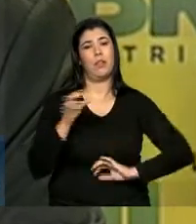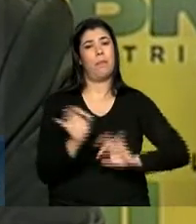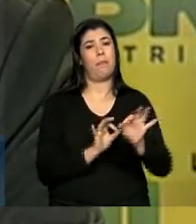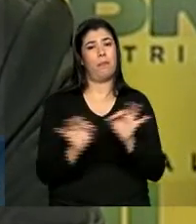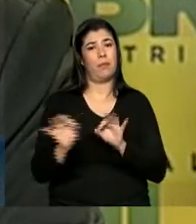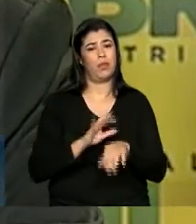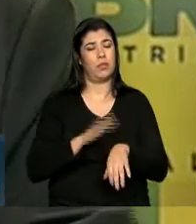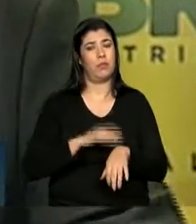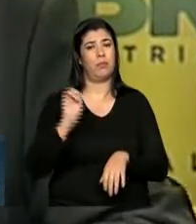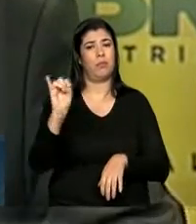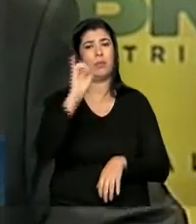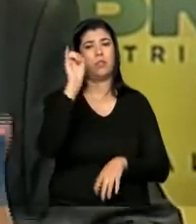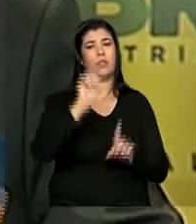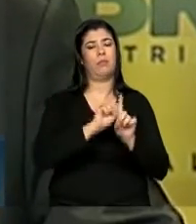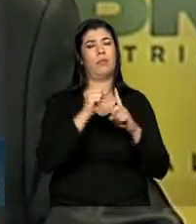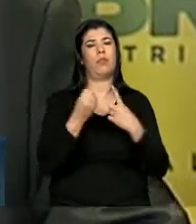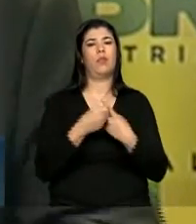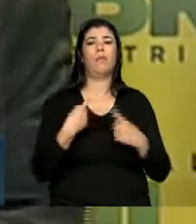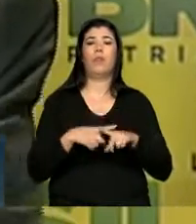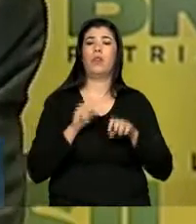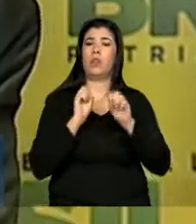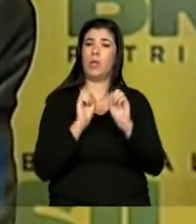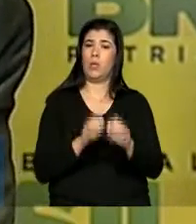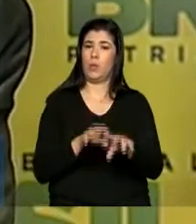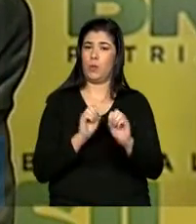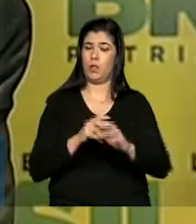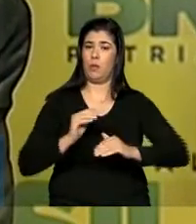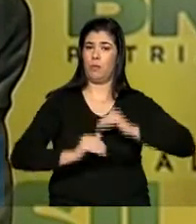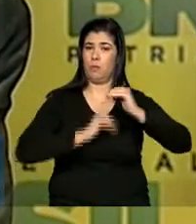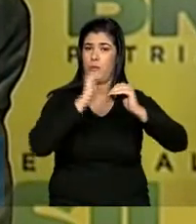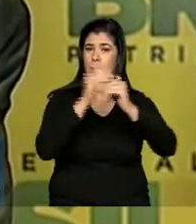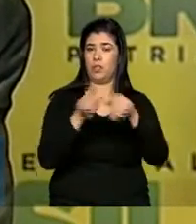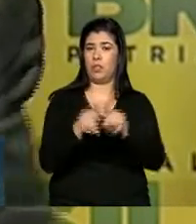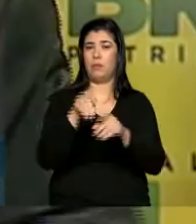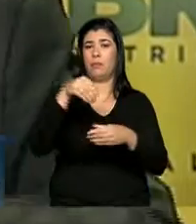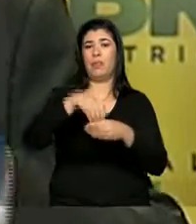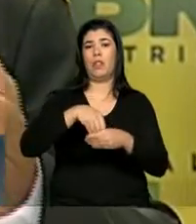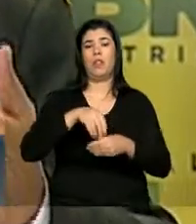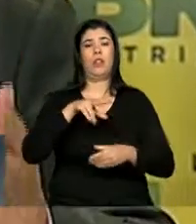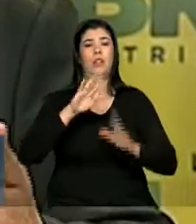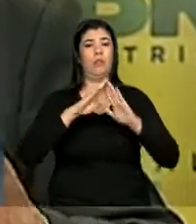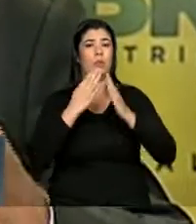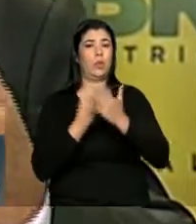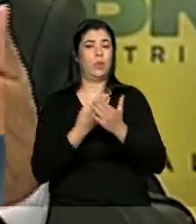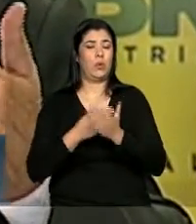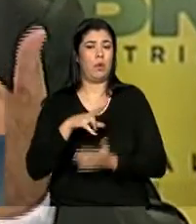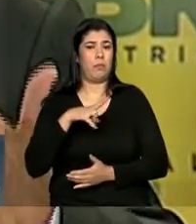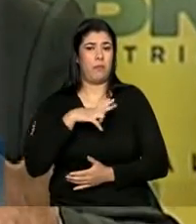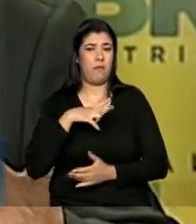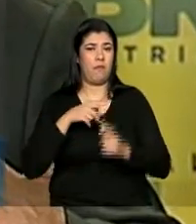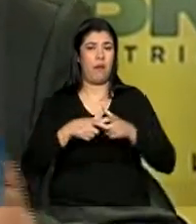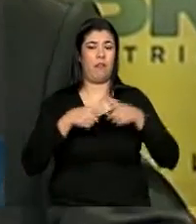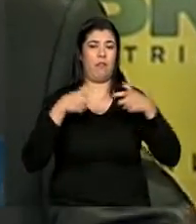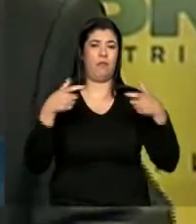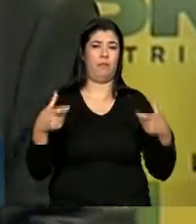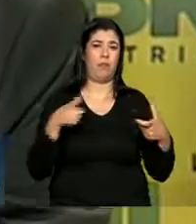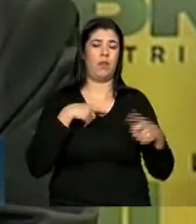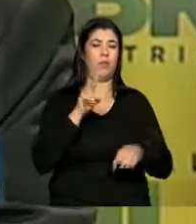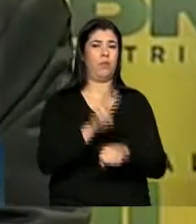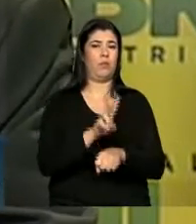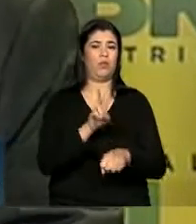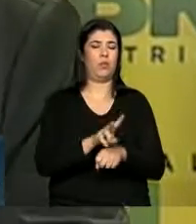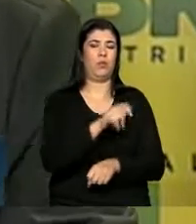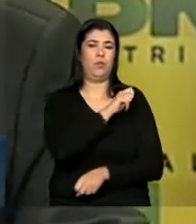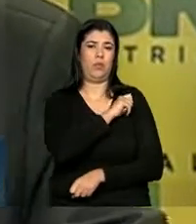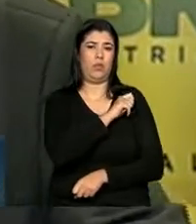relevância social. A educação precisa caminhar. Relevância social no setor privado, uma escola grande que mantém os seus alunos. Relevância